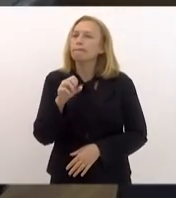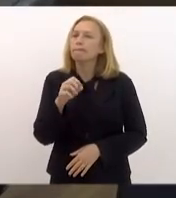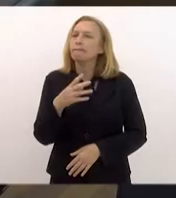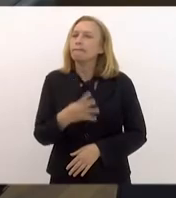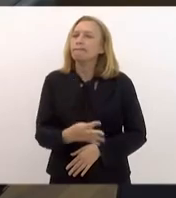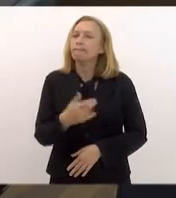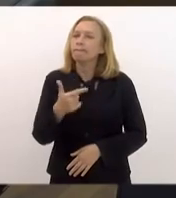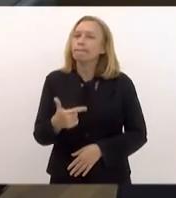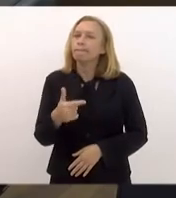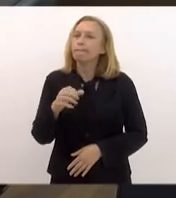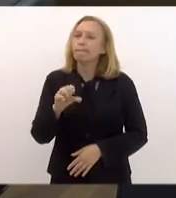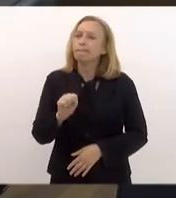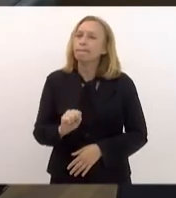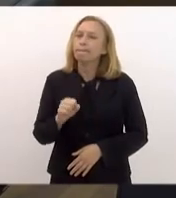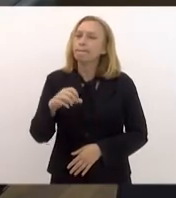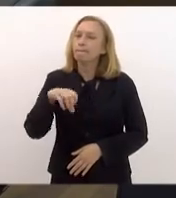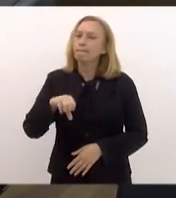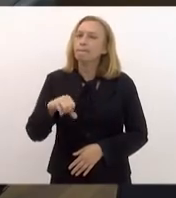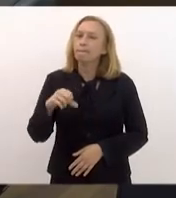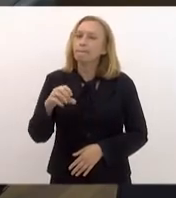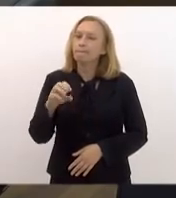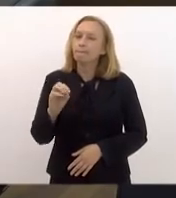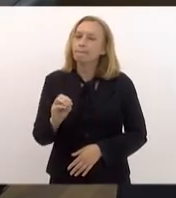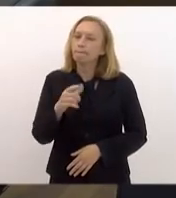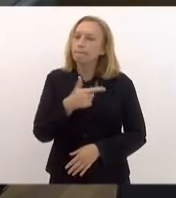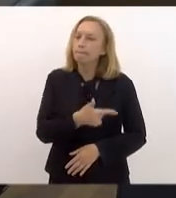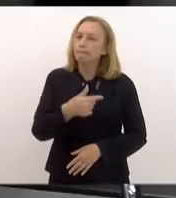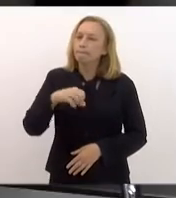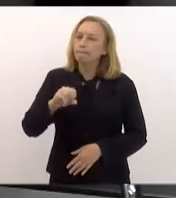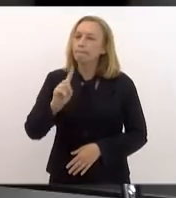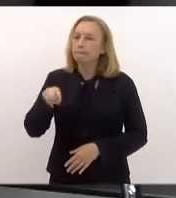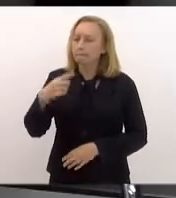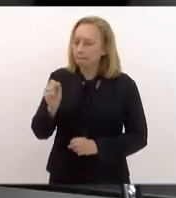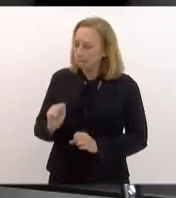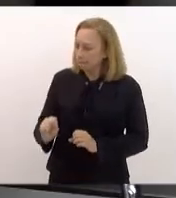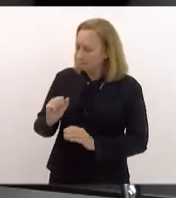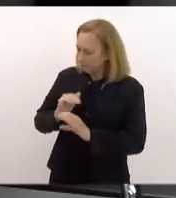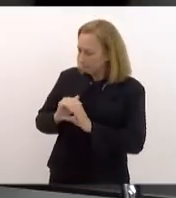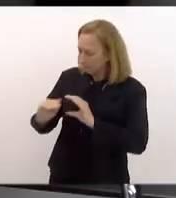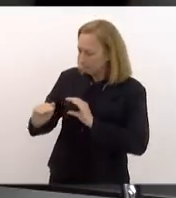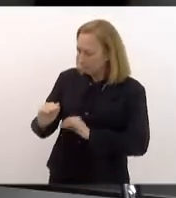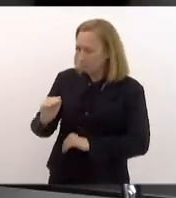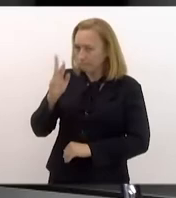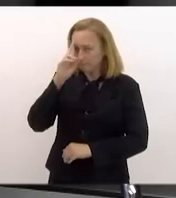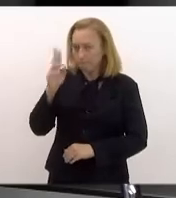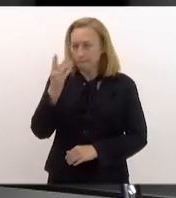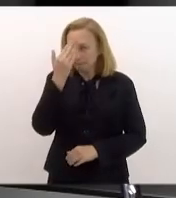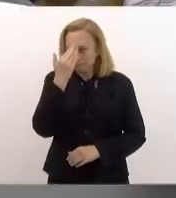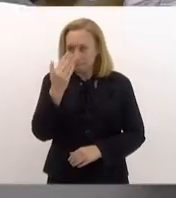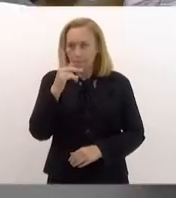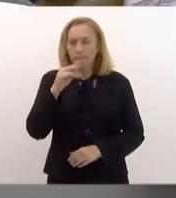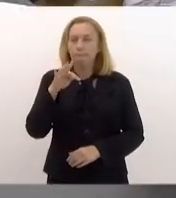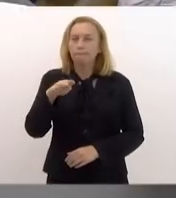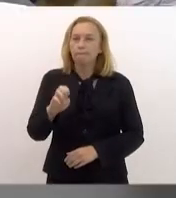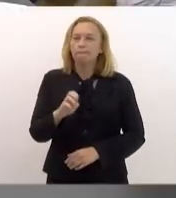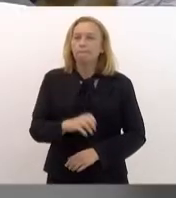42890. Isso. 2019, se eu não me engano. Mas depois eu posso passar para o senhor também. Obrigado, Felipe. Bom, eu